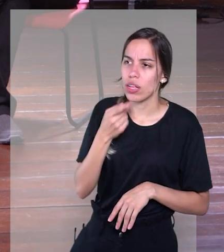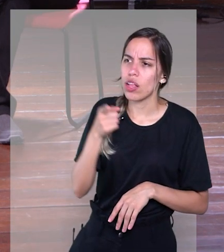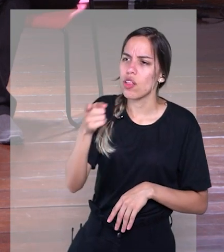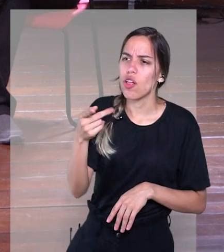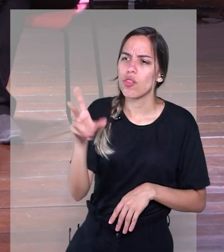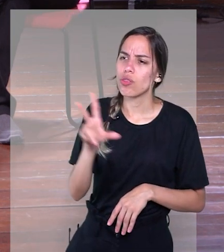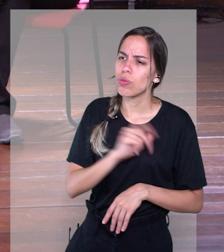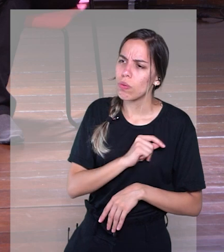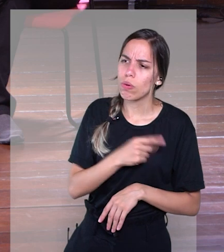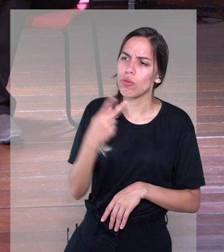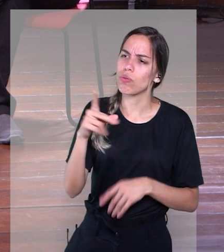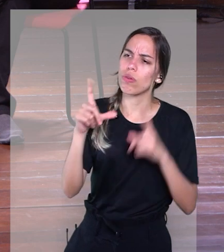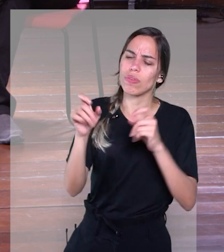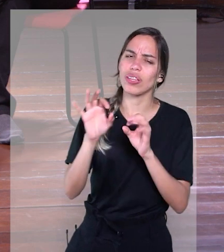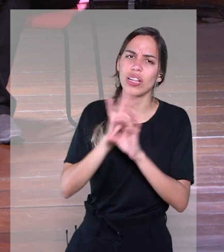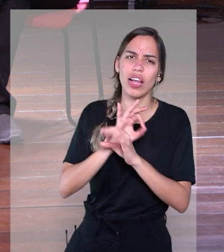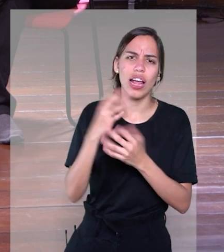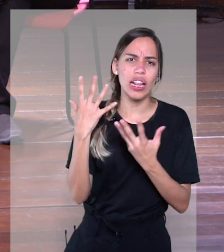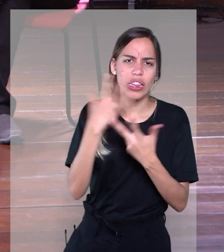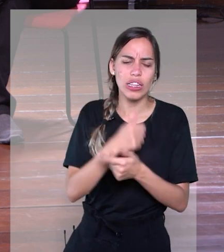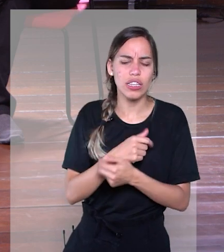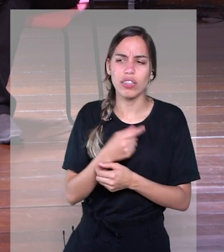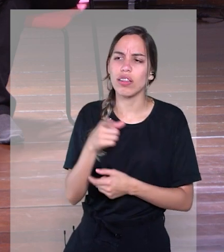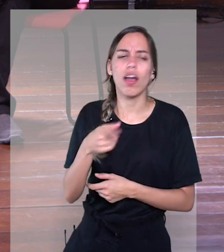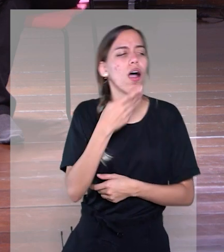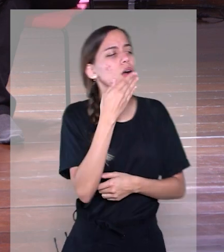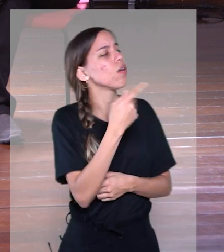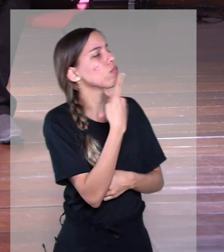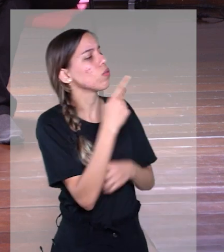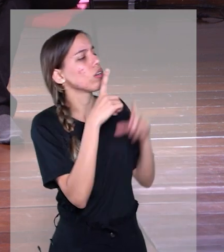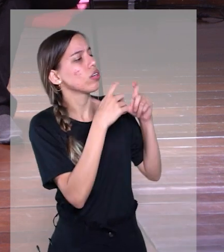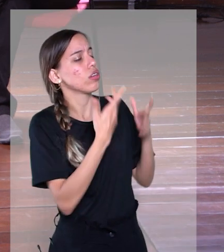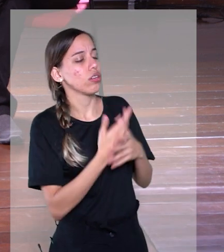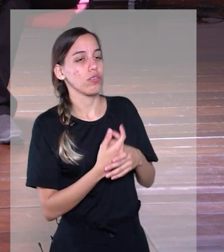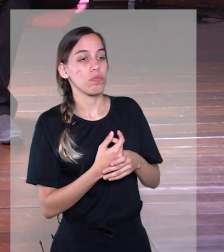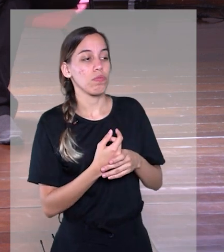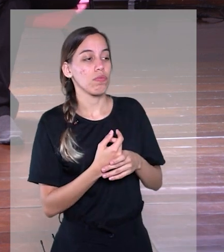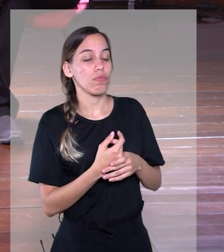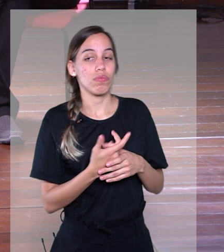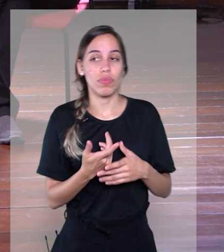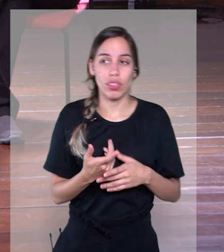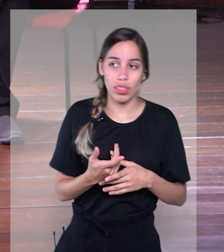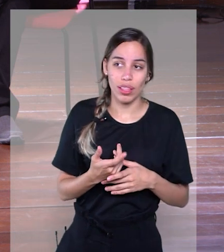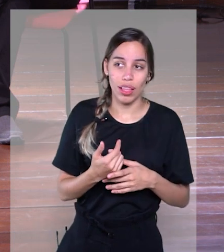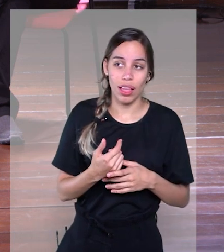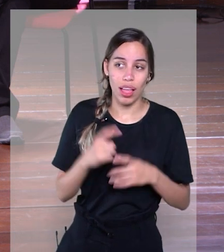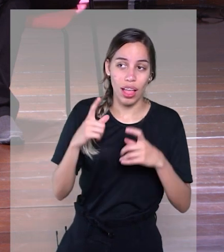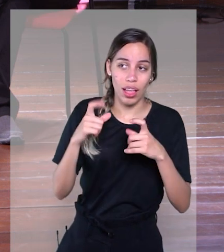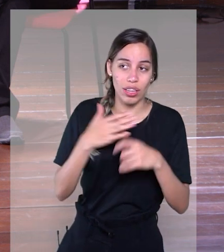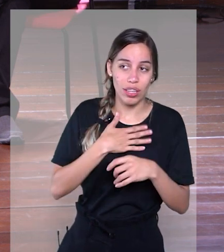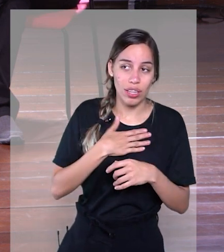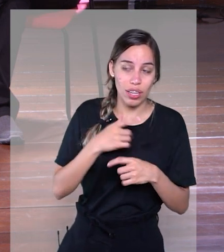olho, né? E assim, é a poesia. A câmera é a poesia, no caso. No final, assim, os fotógrafos que eu